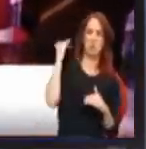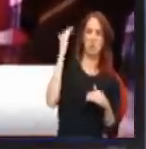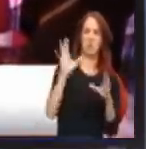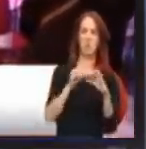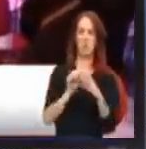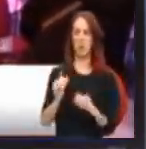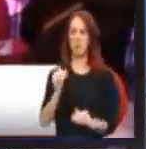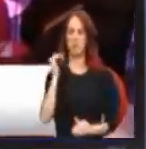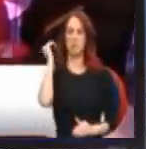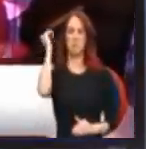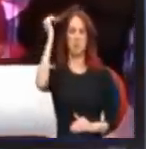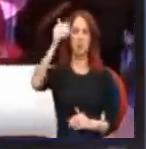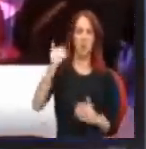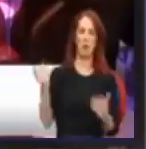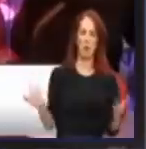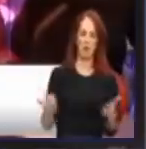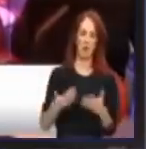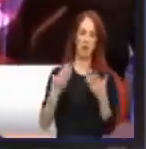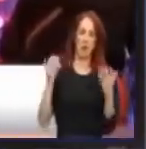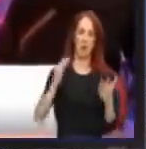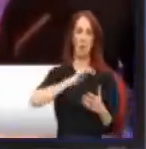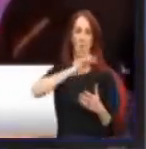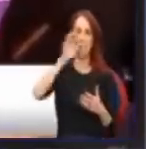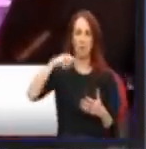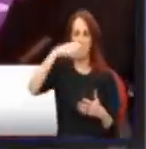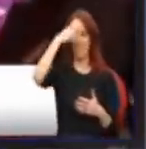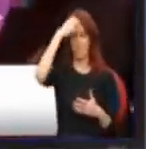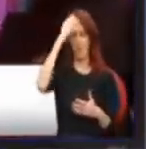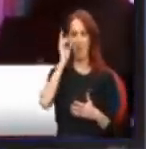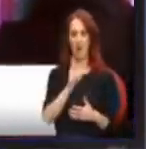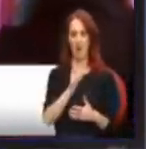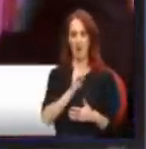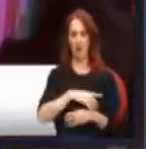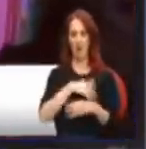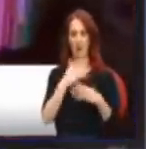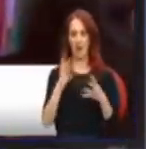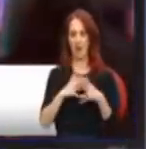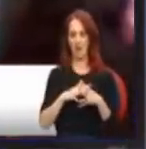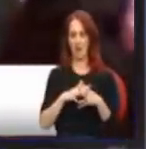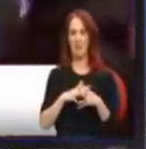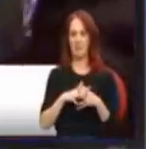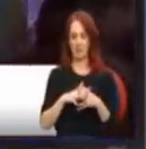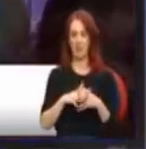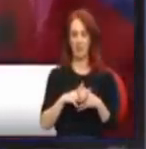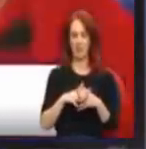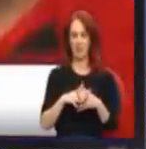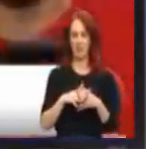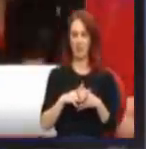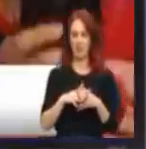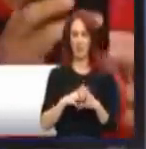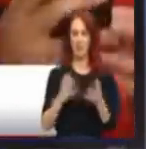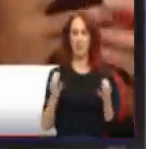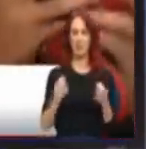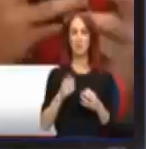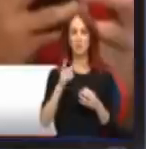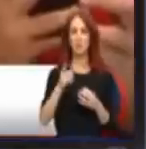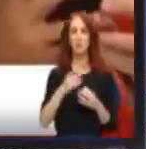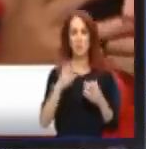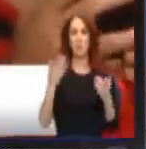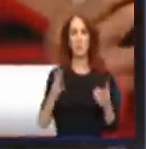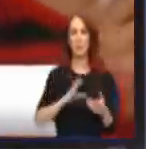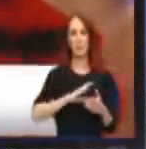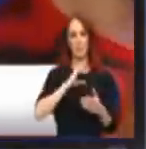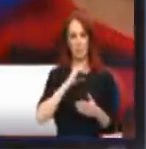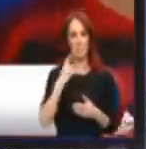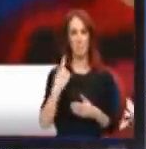Liverpool, ô Monterrey, ô Monterrey. Final, a gente está aí. Beijo. E enquanto assim, agora